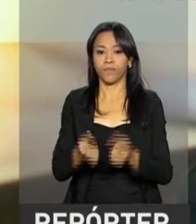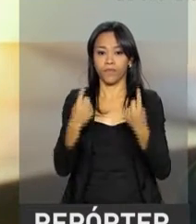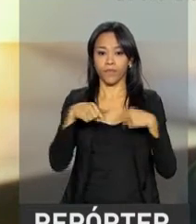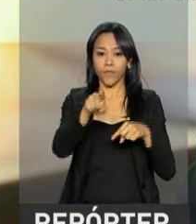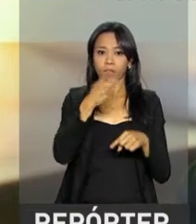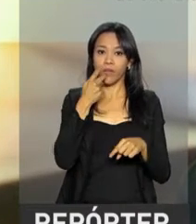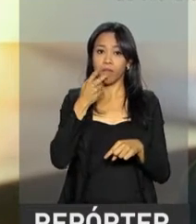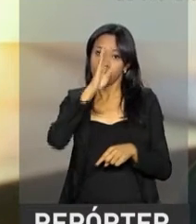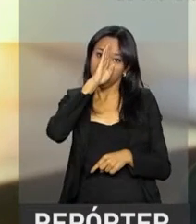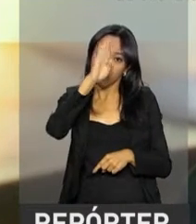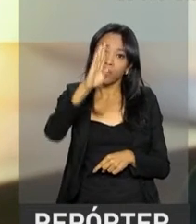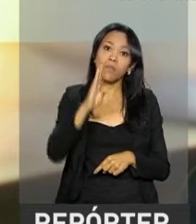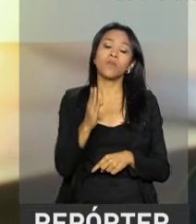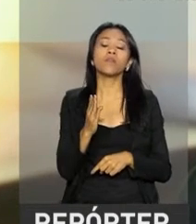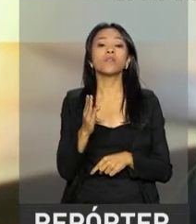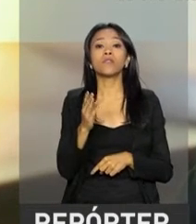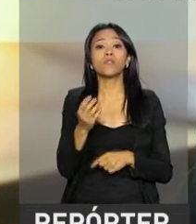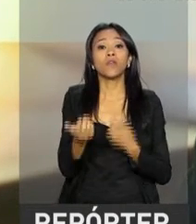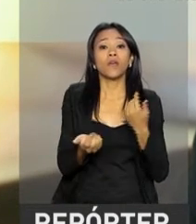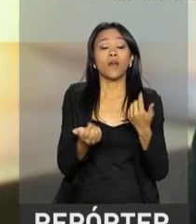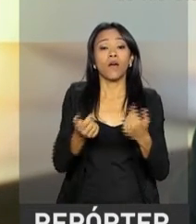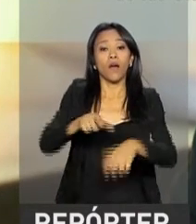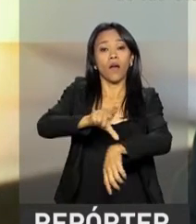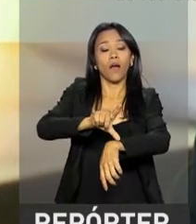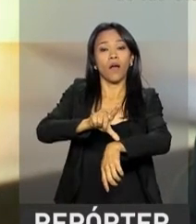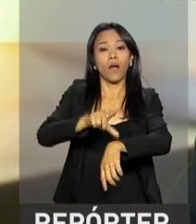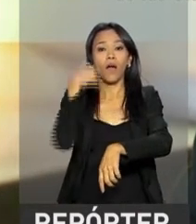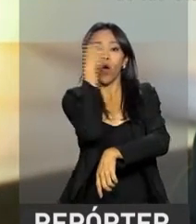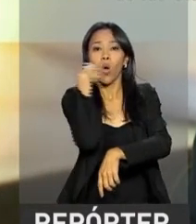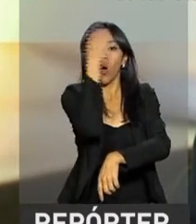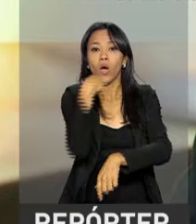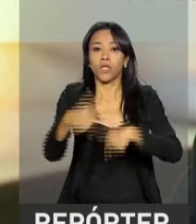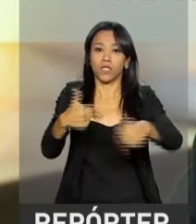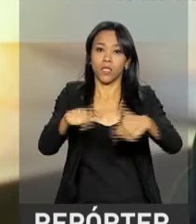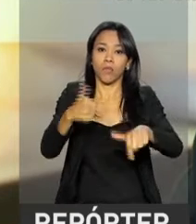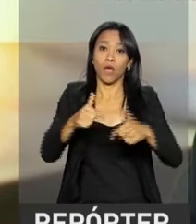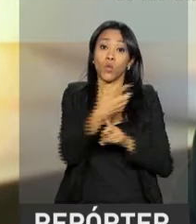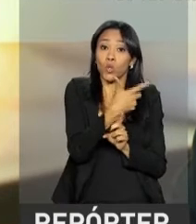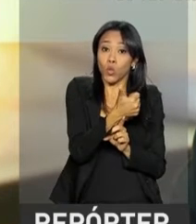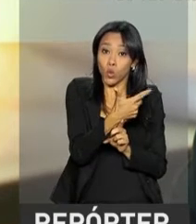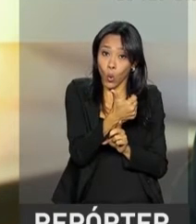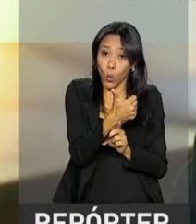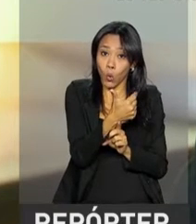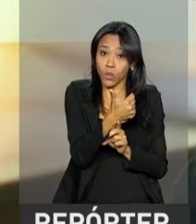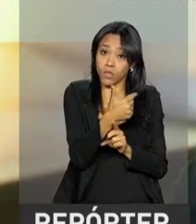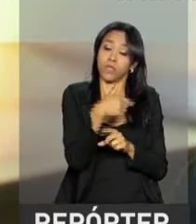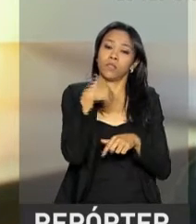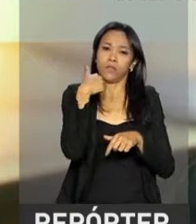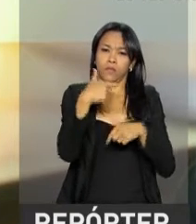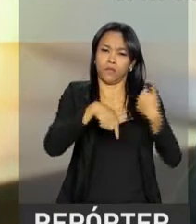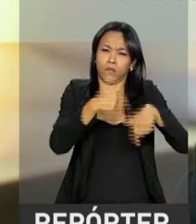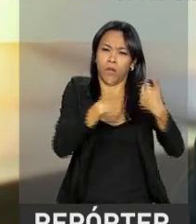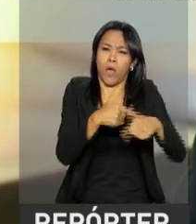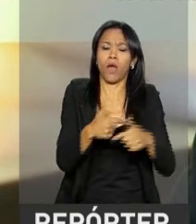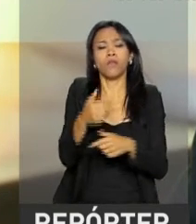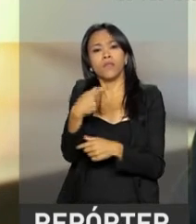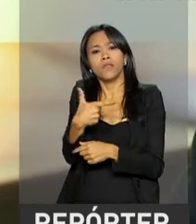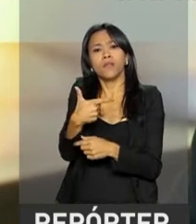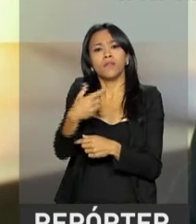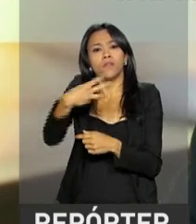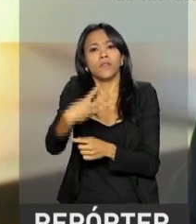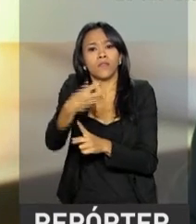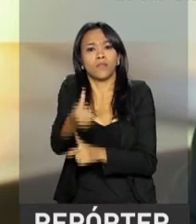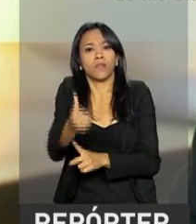Principalmente no que diz respeito à organização da jornada 12 por 36. Ocorria os acordos